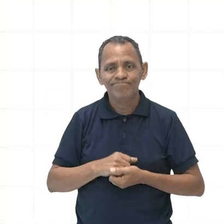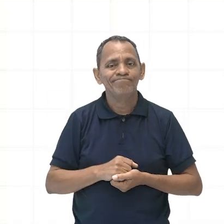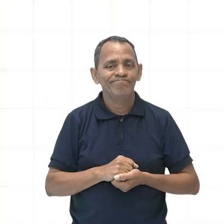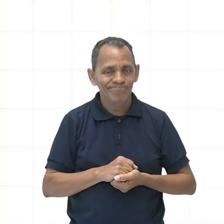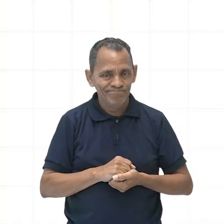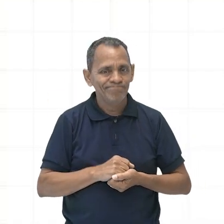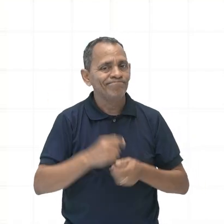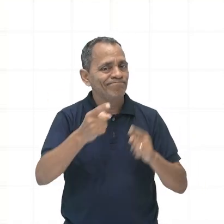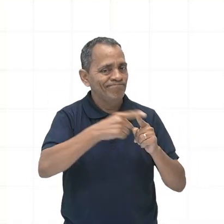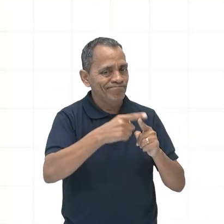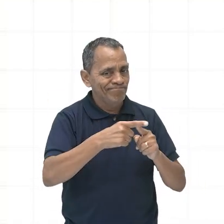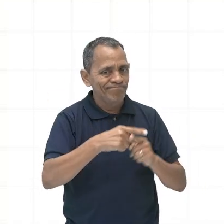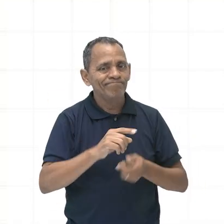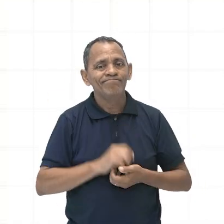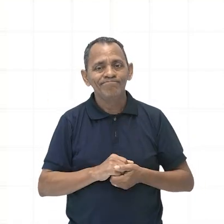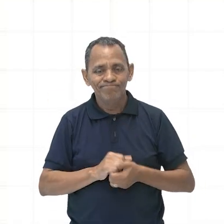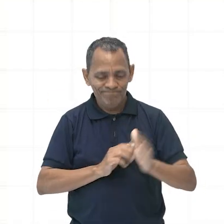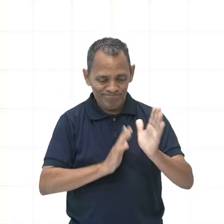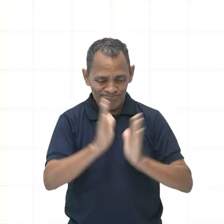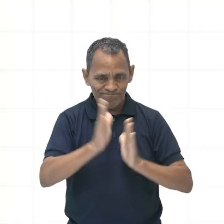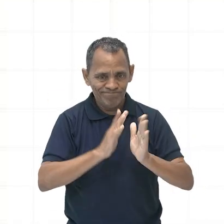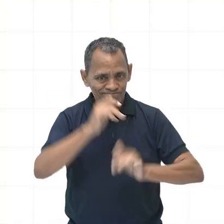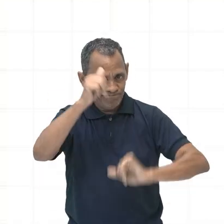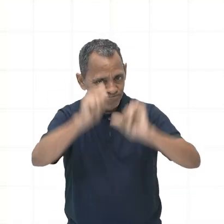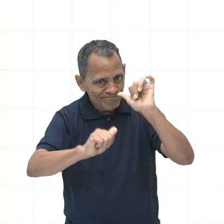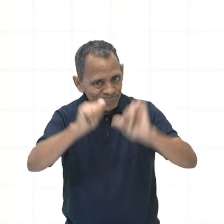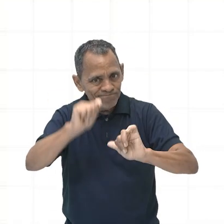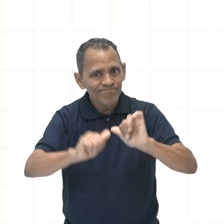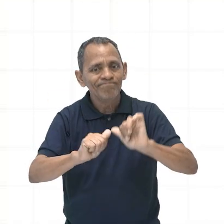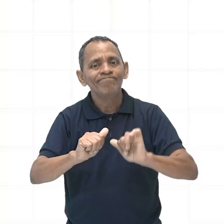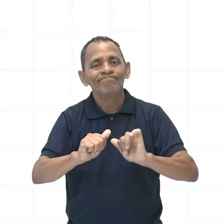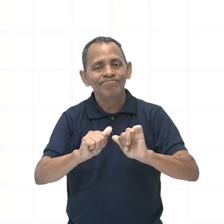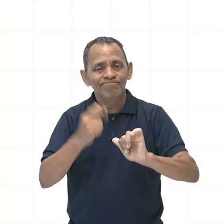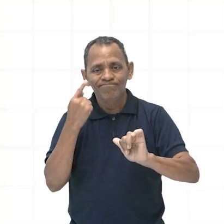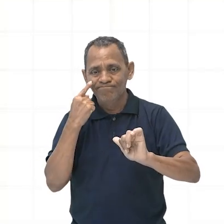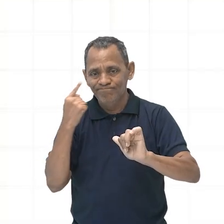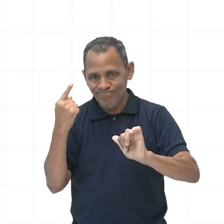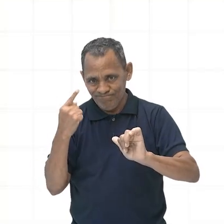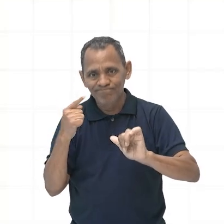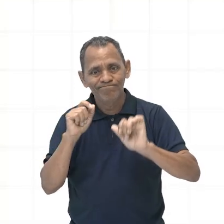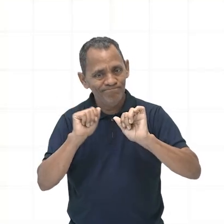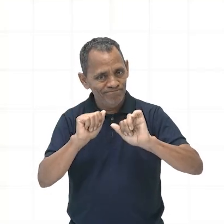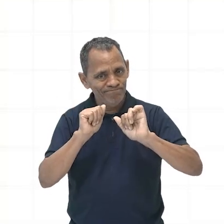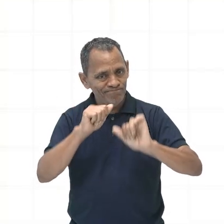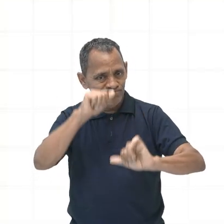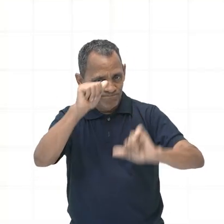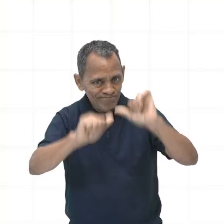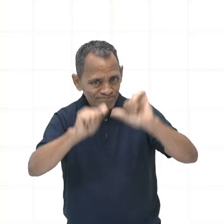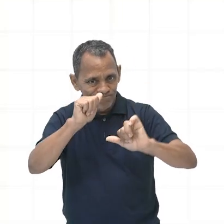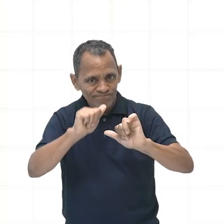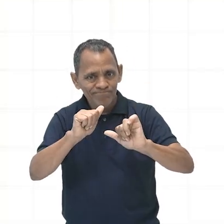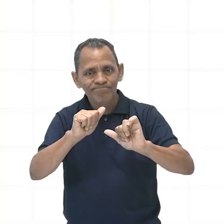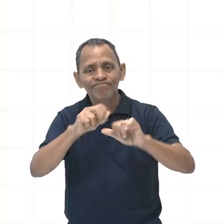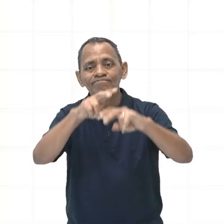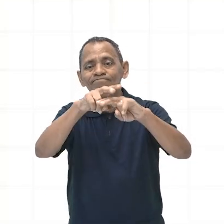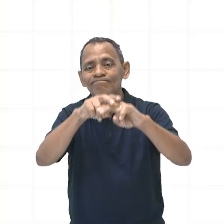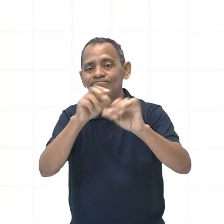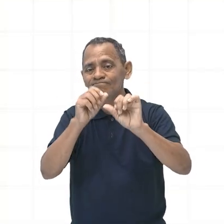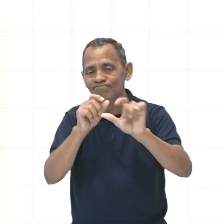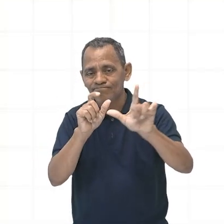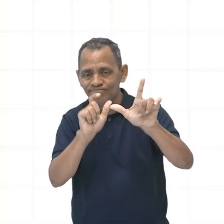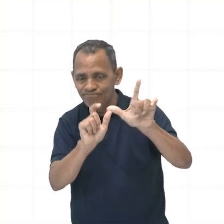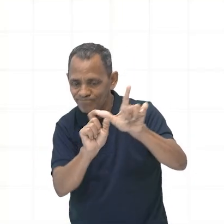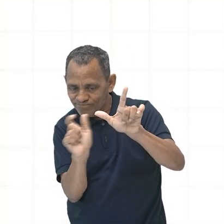estava analisando o gráfico, certo? E aqui nós poderíamos analisar, ó, através da legenda,